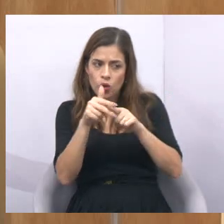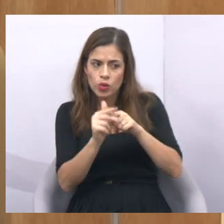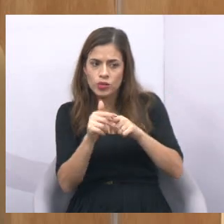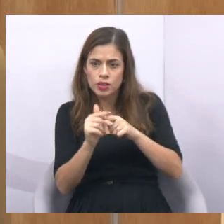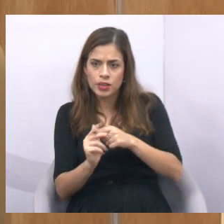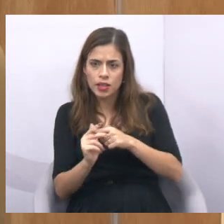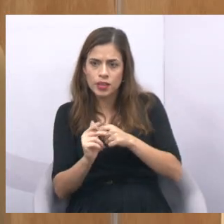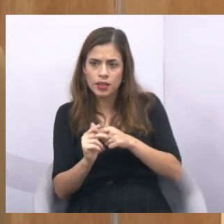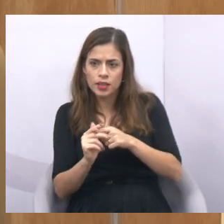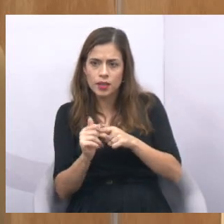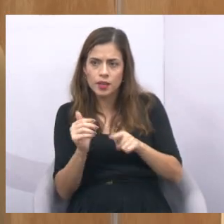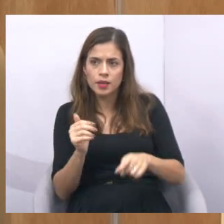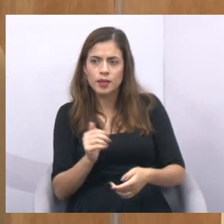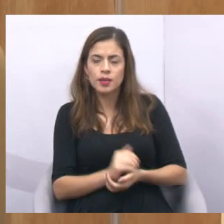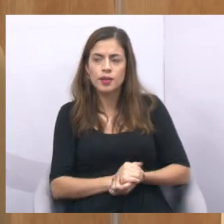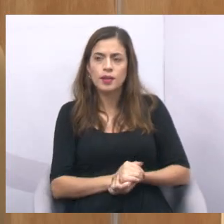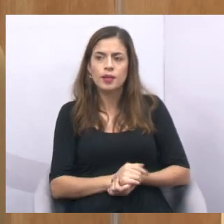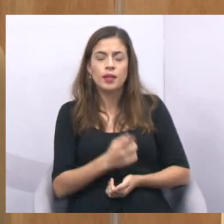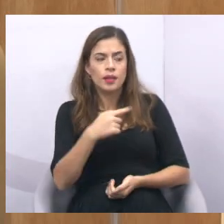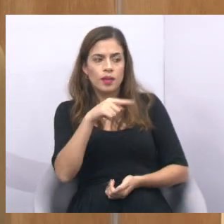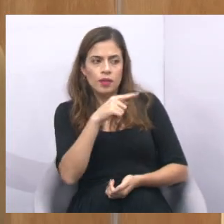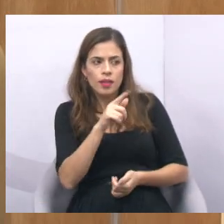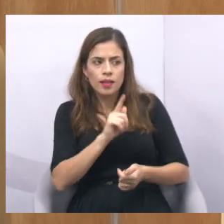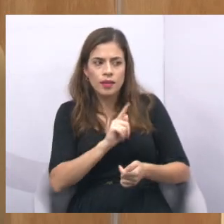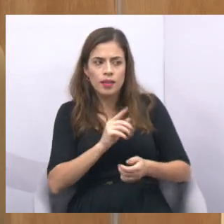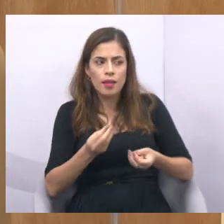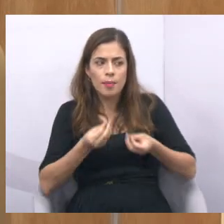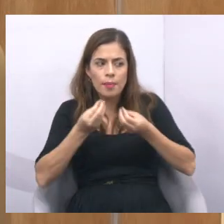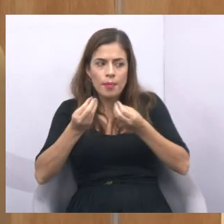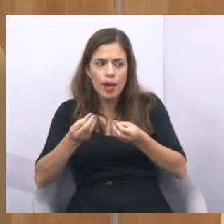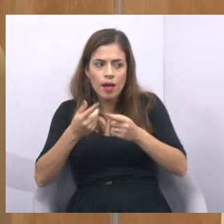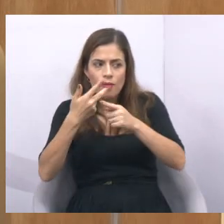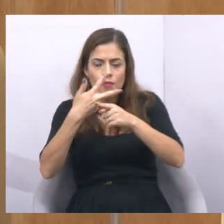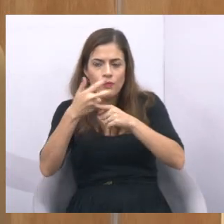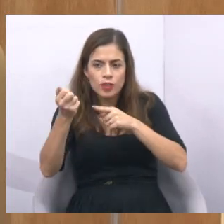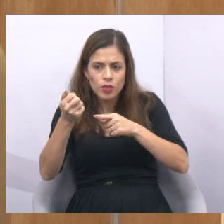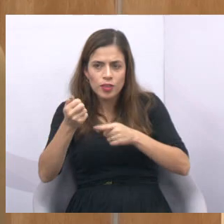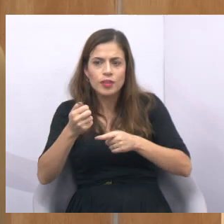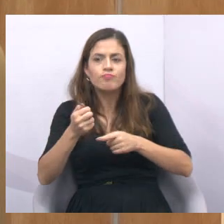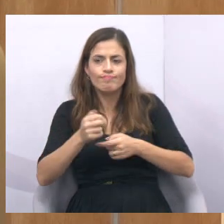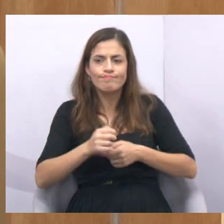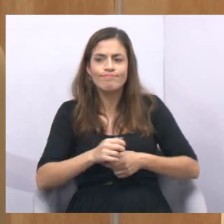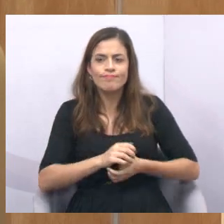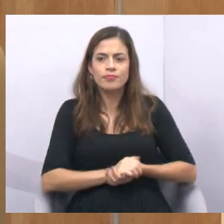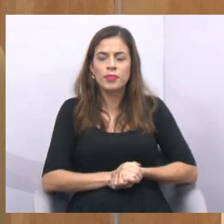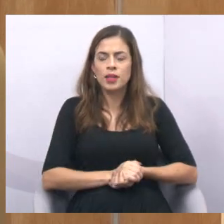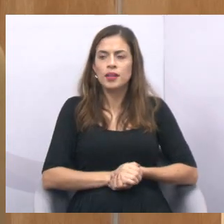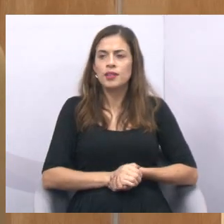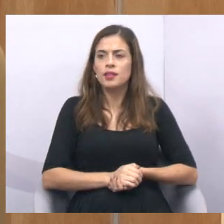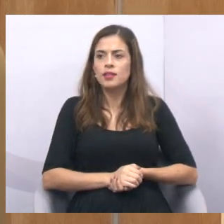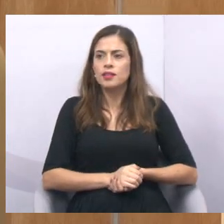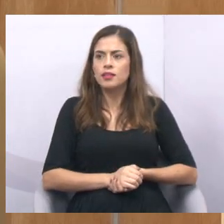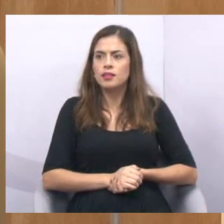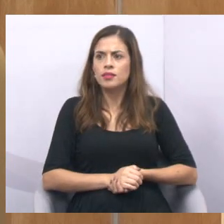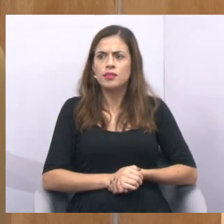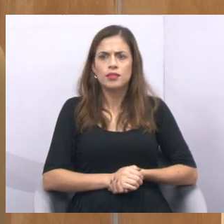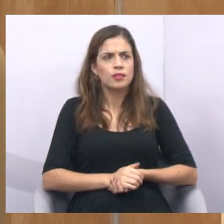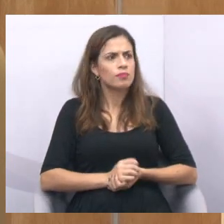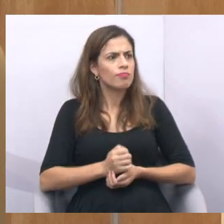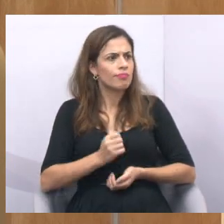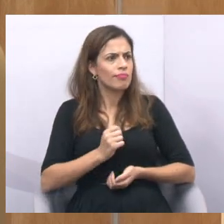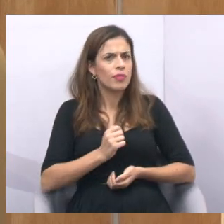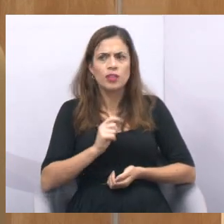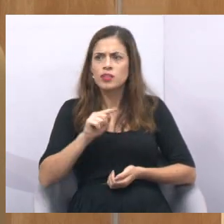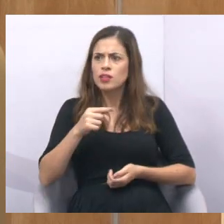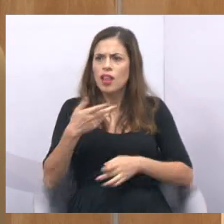isso, para que você use mais tipos, você vai ter mais chance. Eu, em